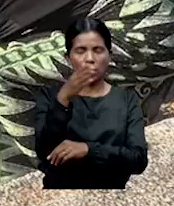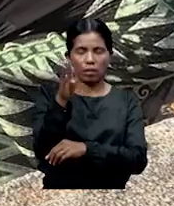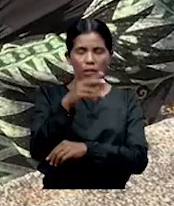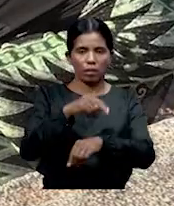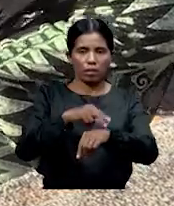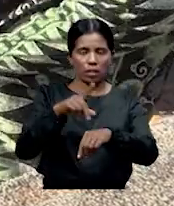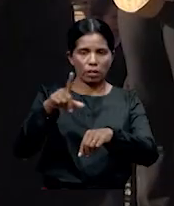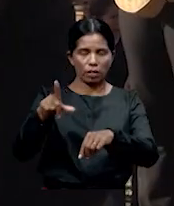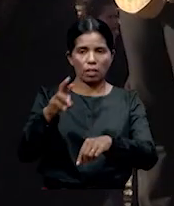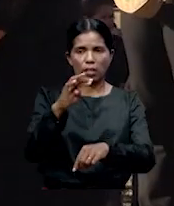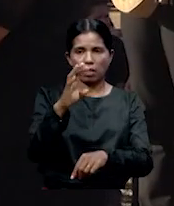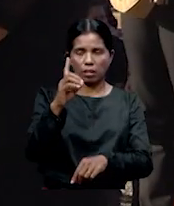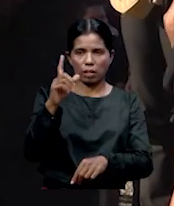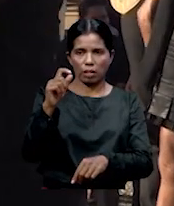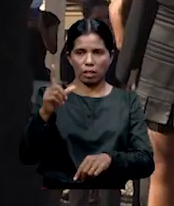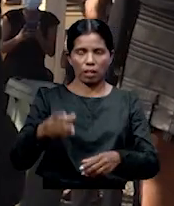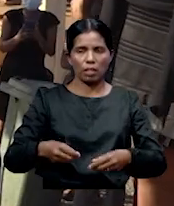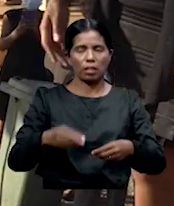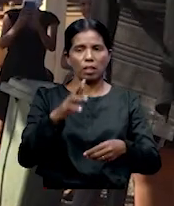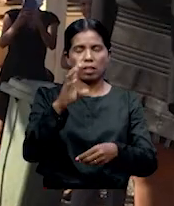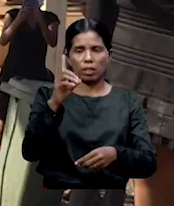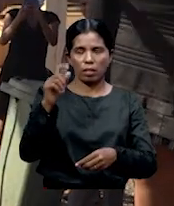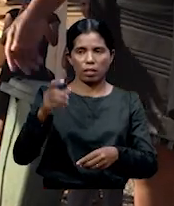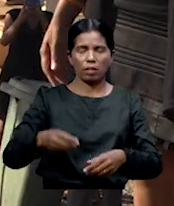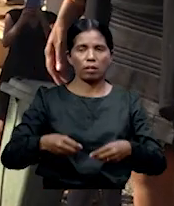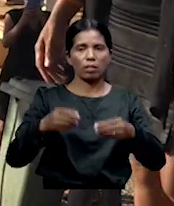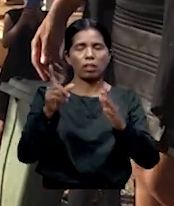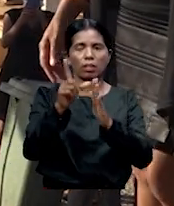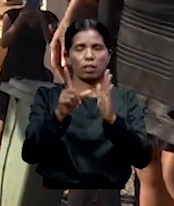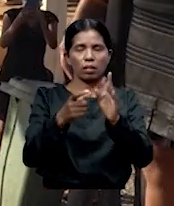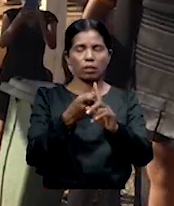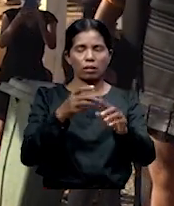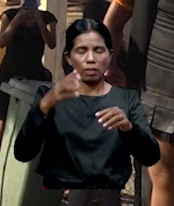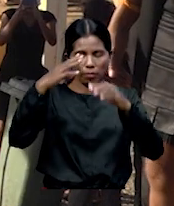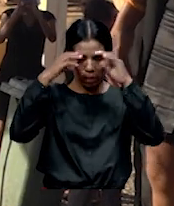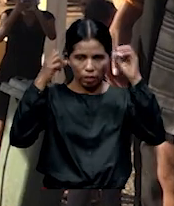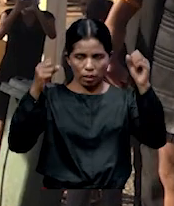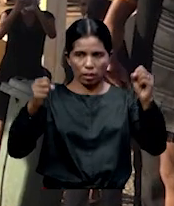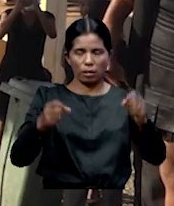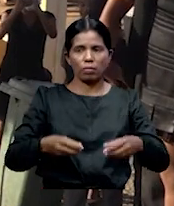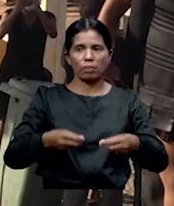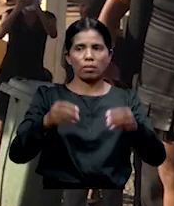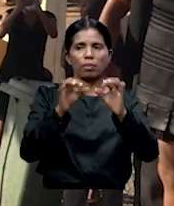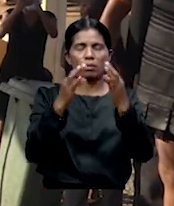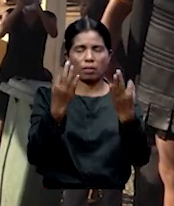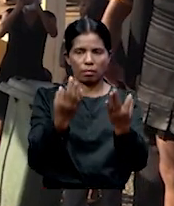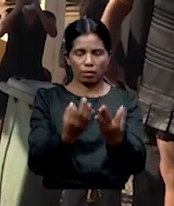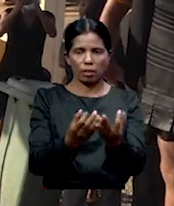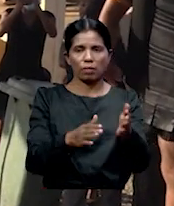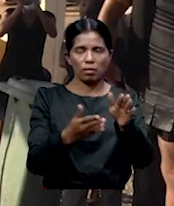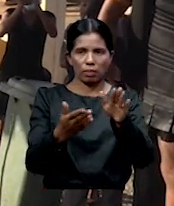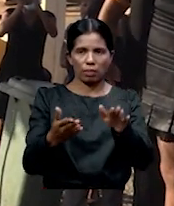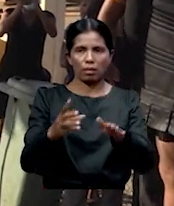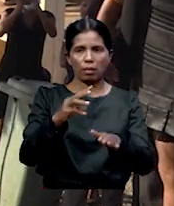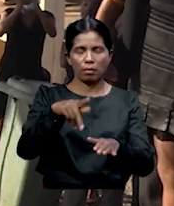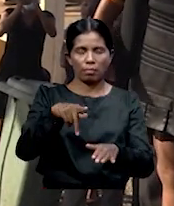República Democrática Timor-Leste, KRDTL, no decreto russo presidente da República, da família Matebian Saudosa